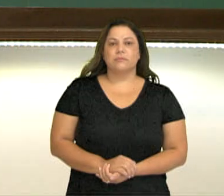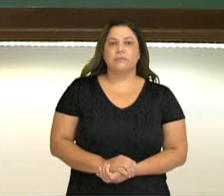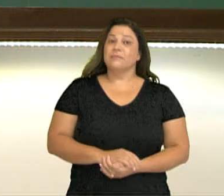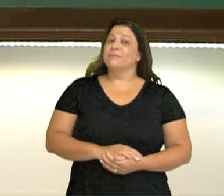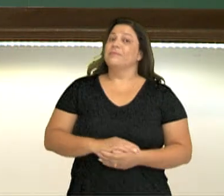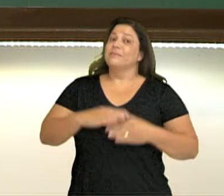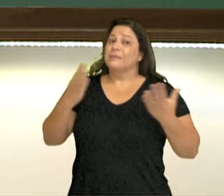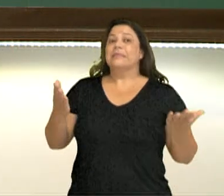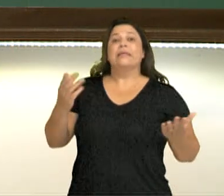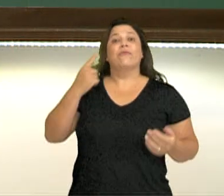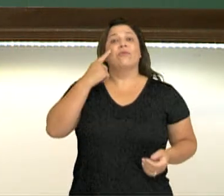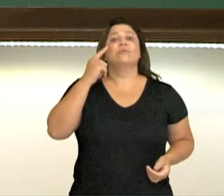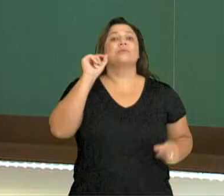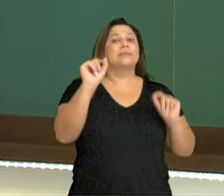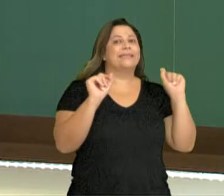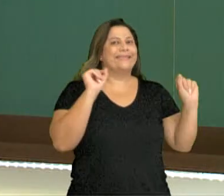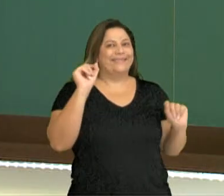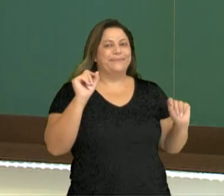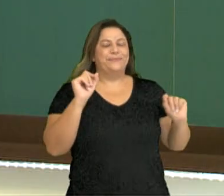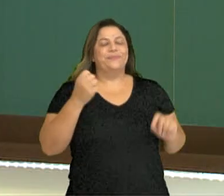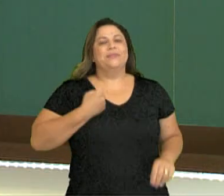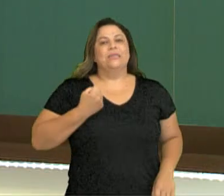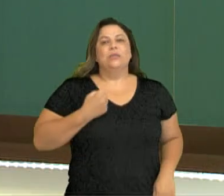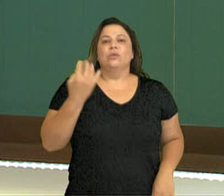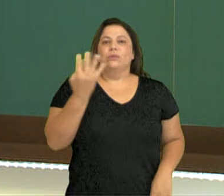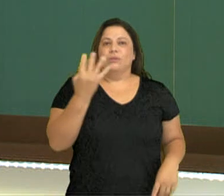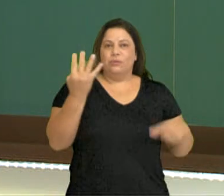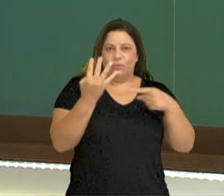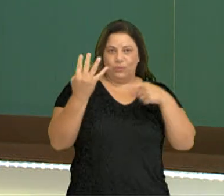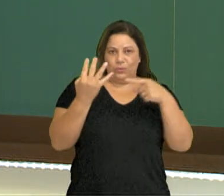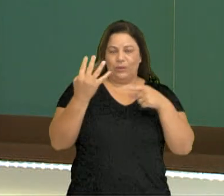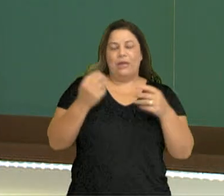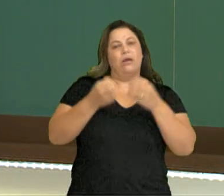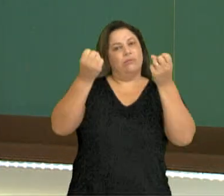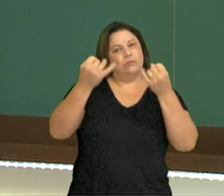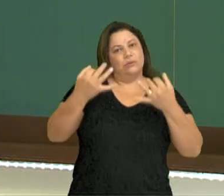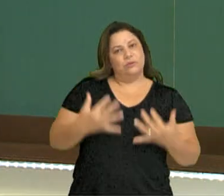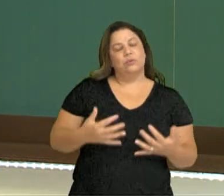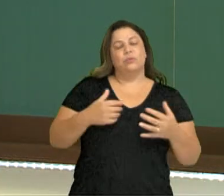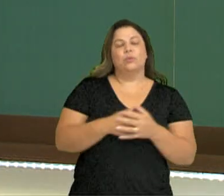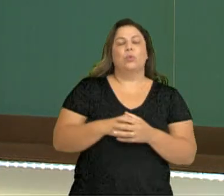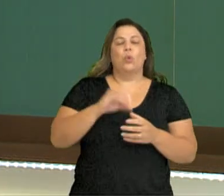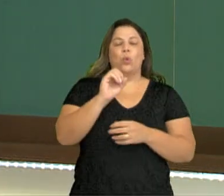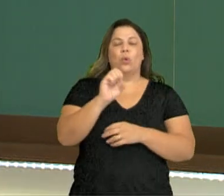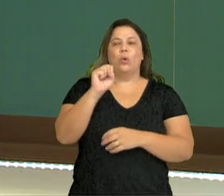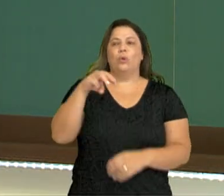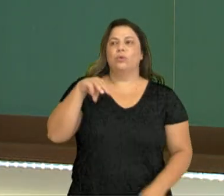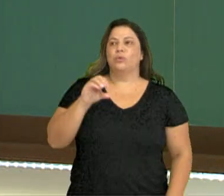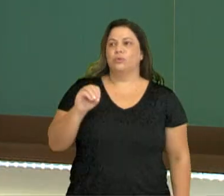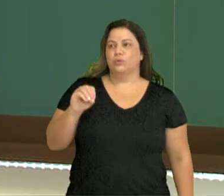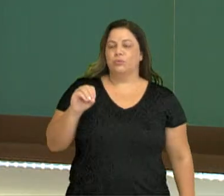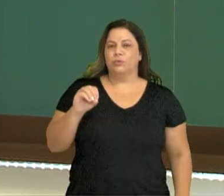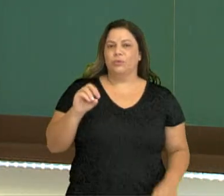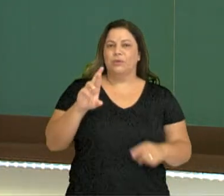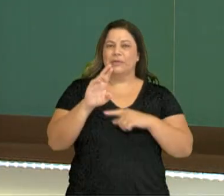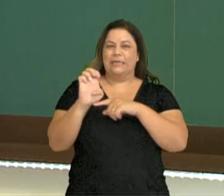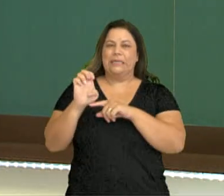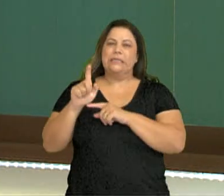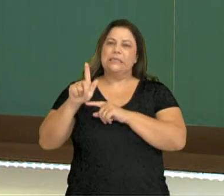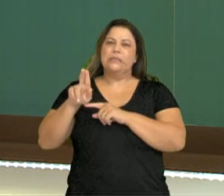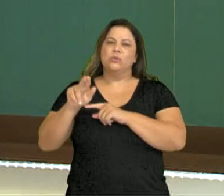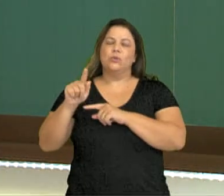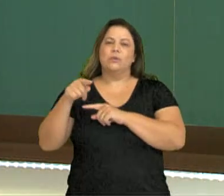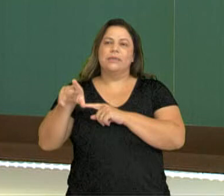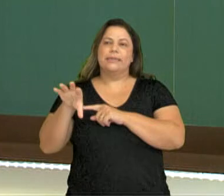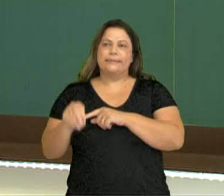Então vamos lá, na questão número 4 foi falado com relação à osmorregulação. Qual é a estrutura